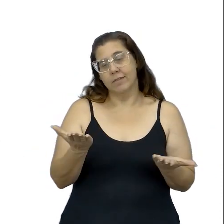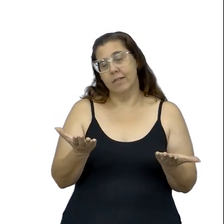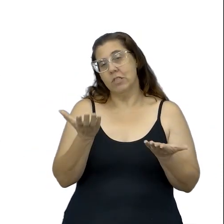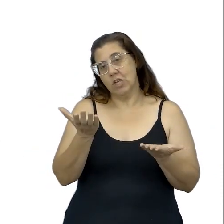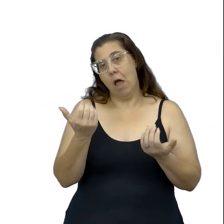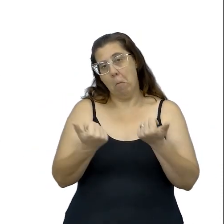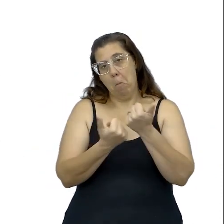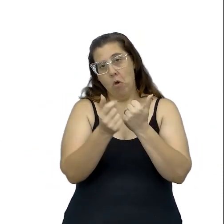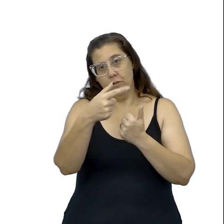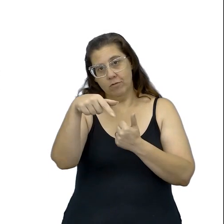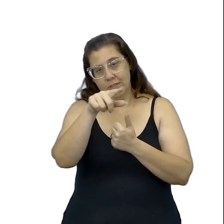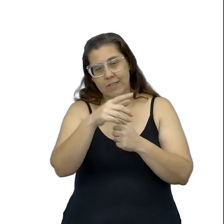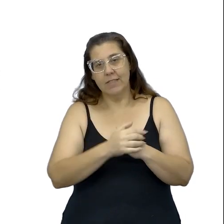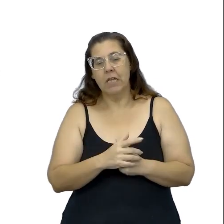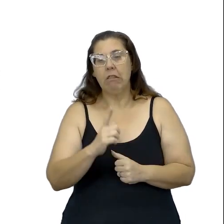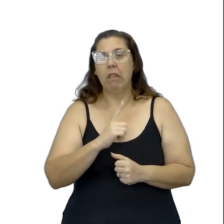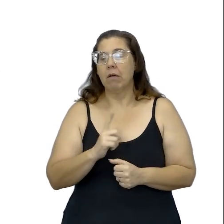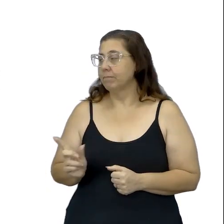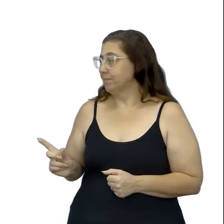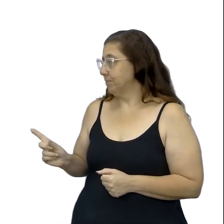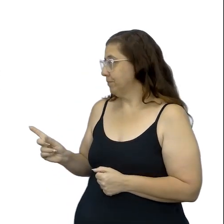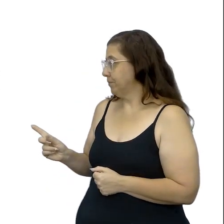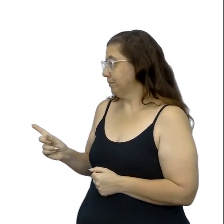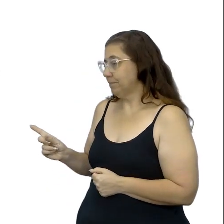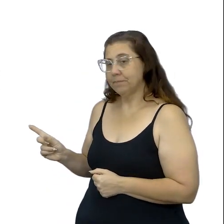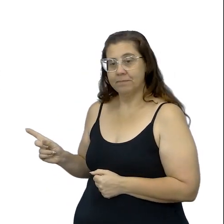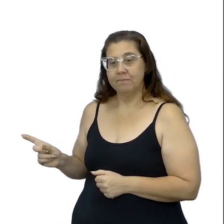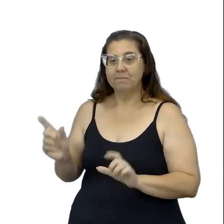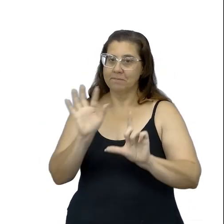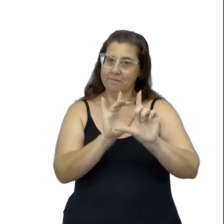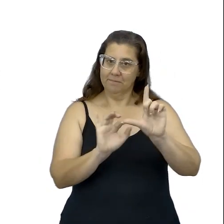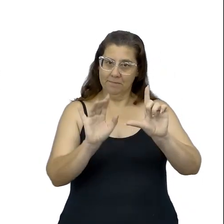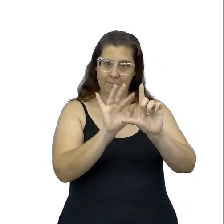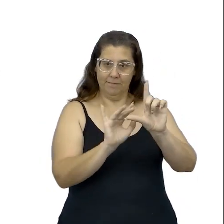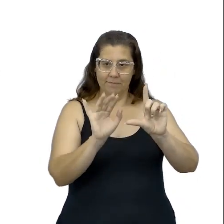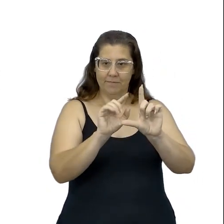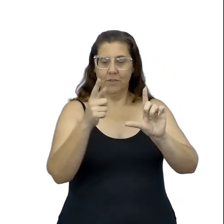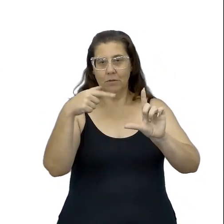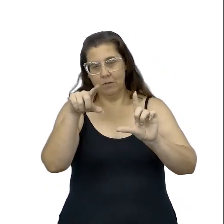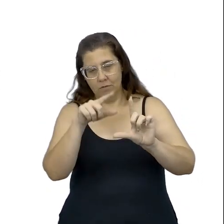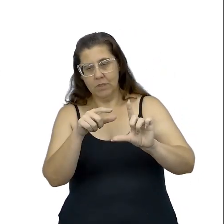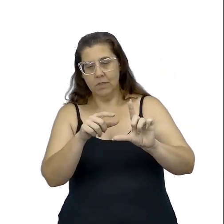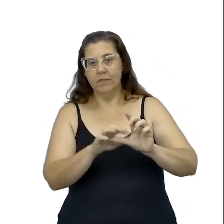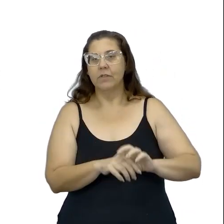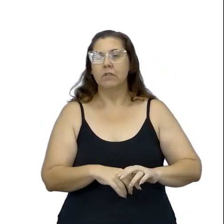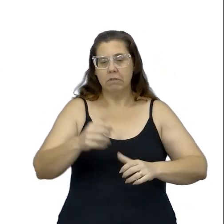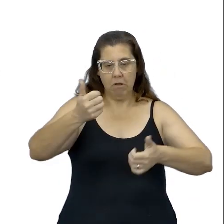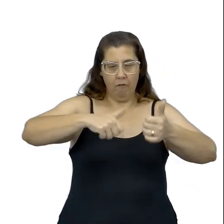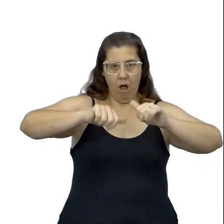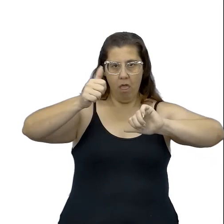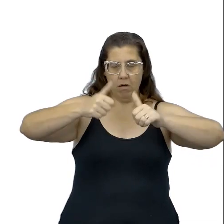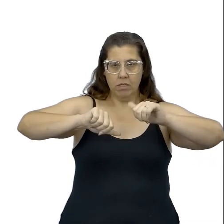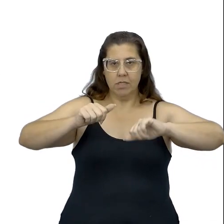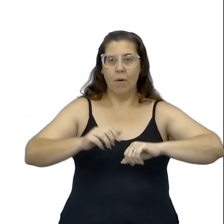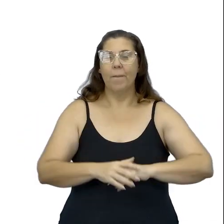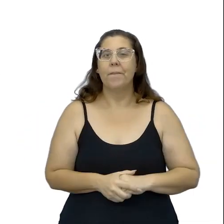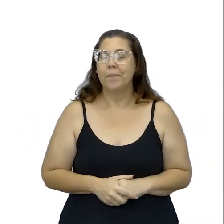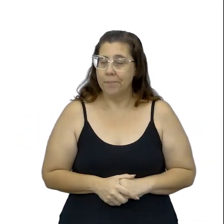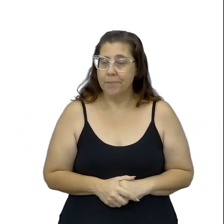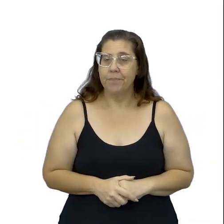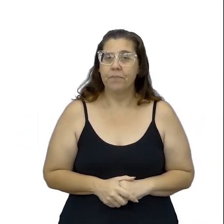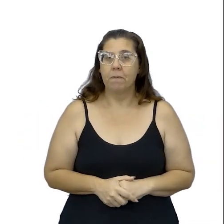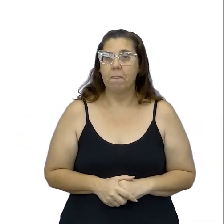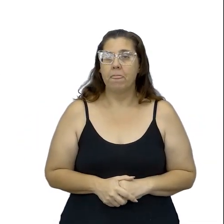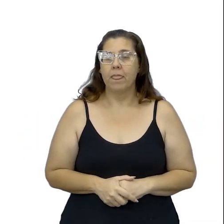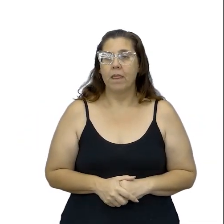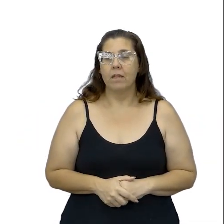seu apoio. Então, nós temos aqui um QR Code, né, para vocês fazerem a avaliação,